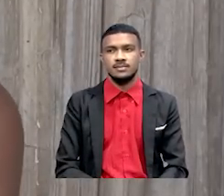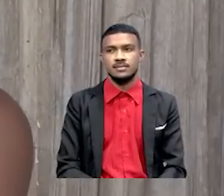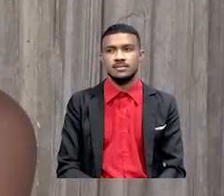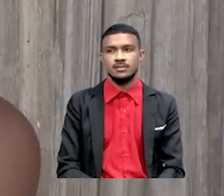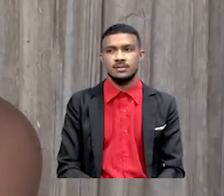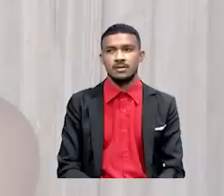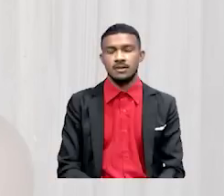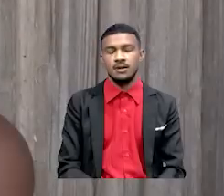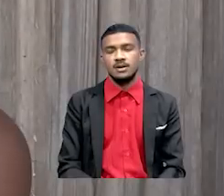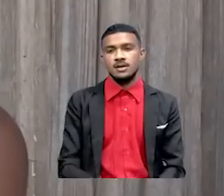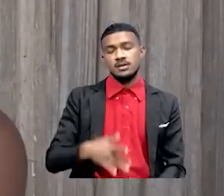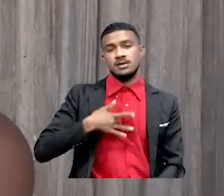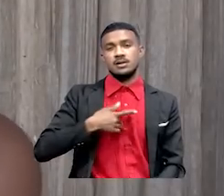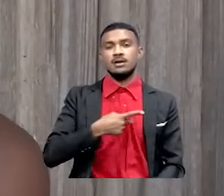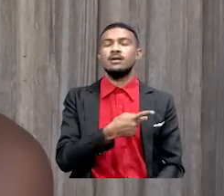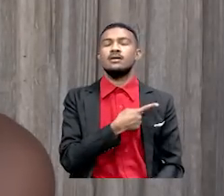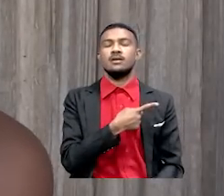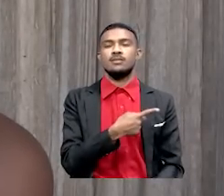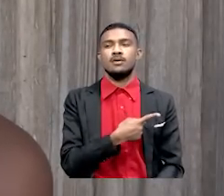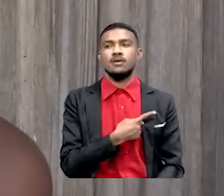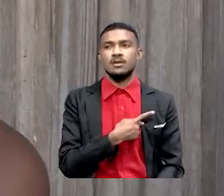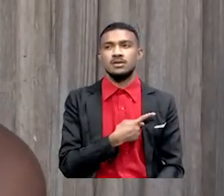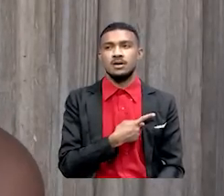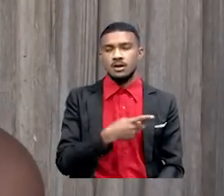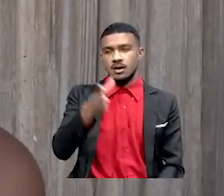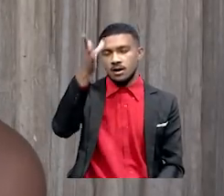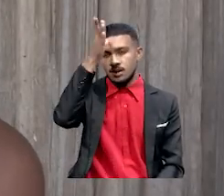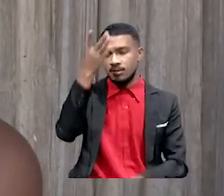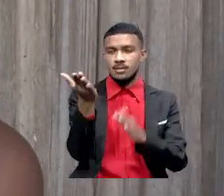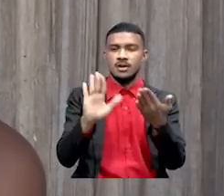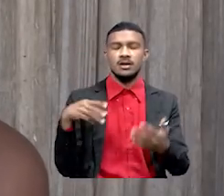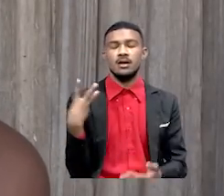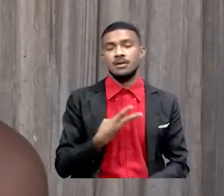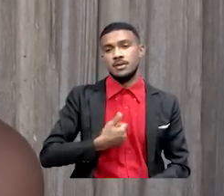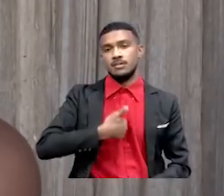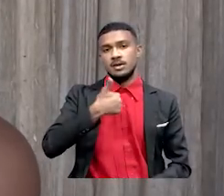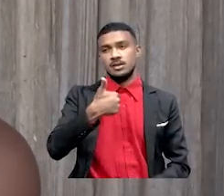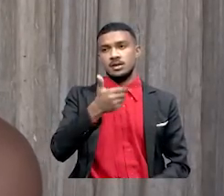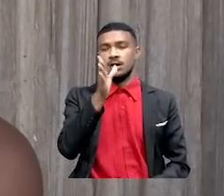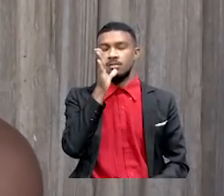lagi kuala itu. Balai pasoy lamin mesa ko tamal